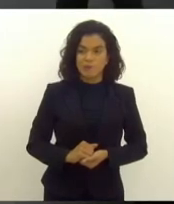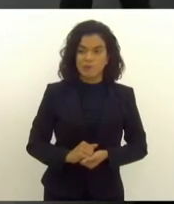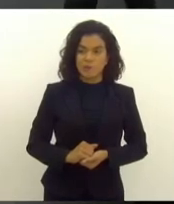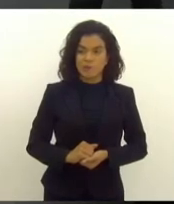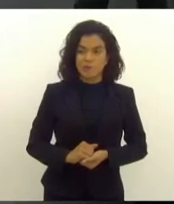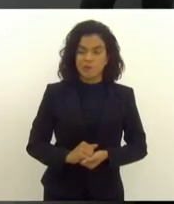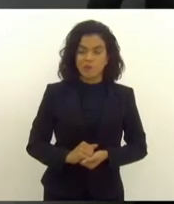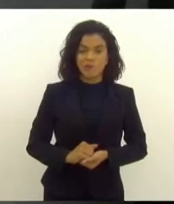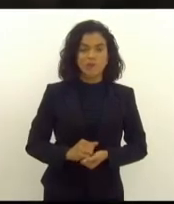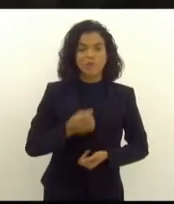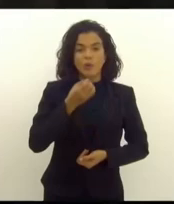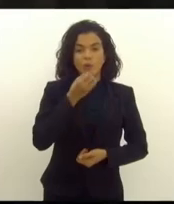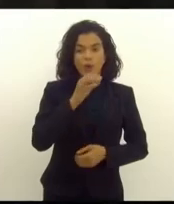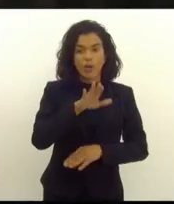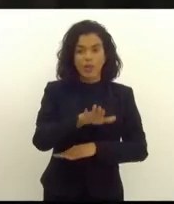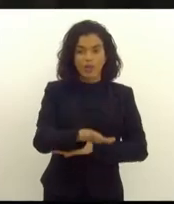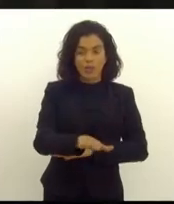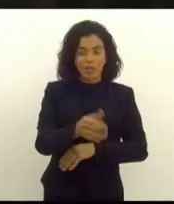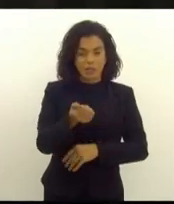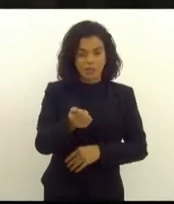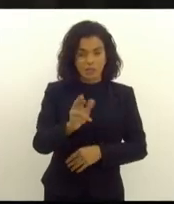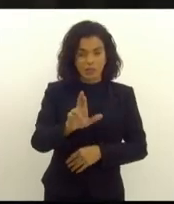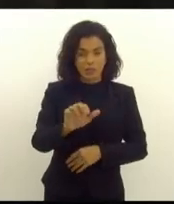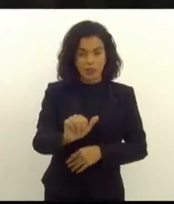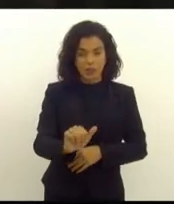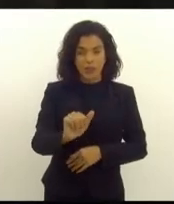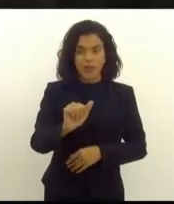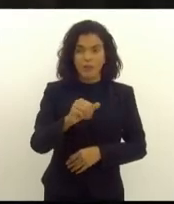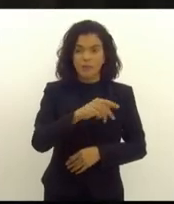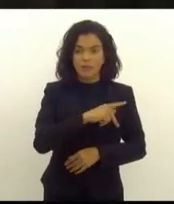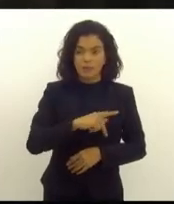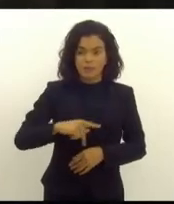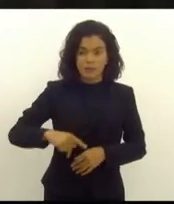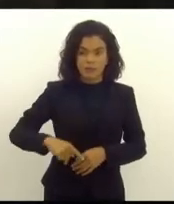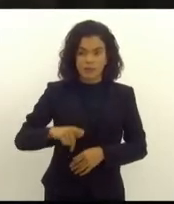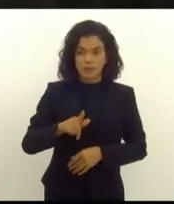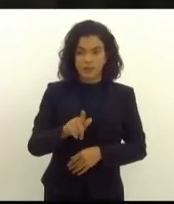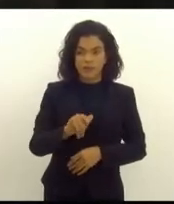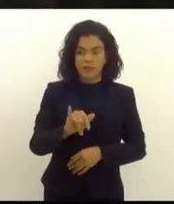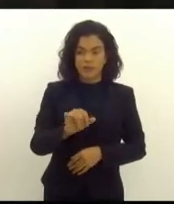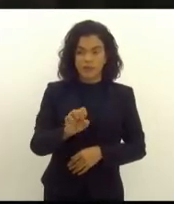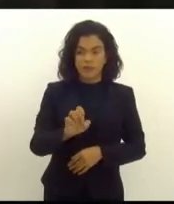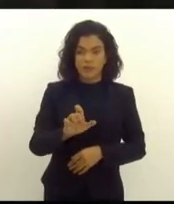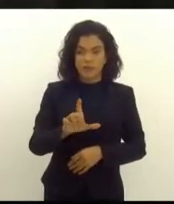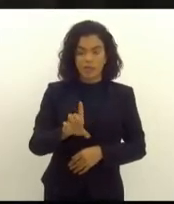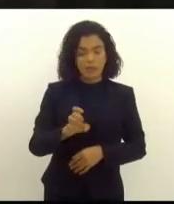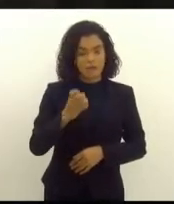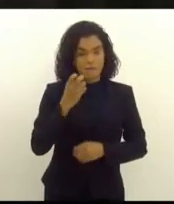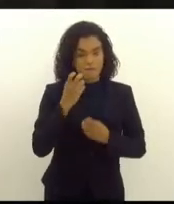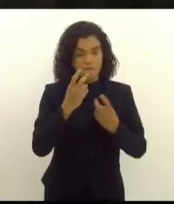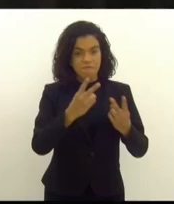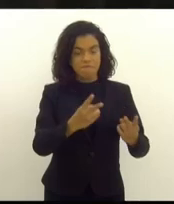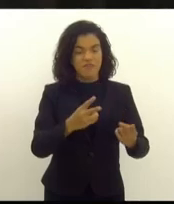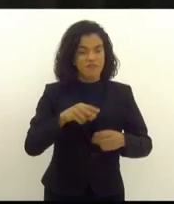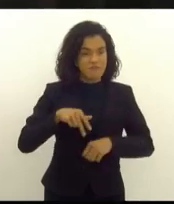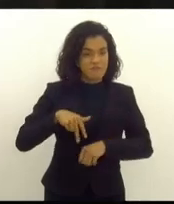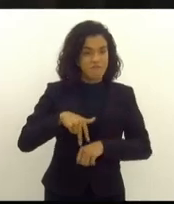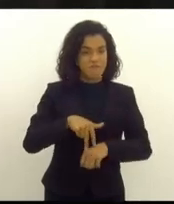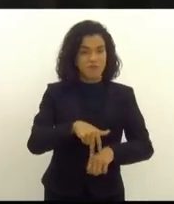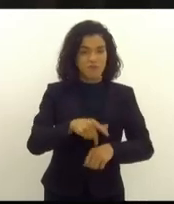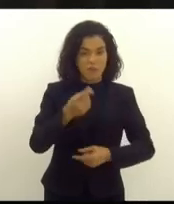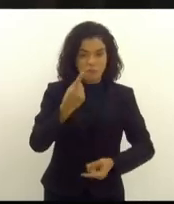Boa tarde senhora Presidente Gisele Monteiro muita alegria vê-la aqui firme e forte